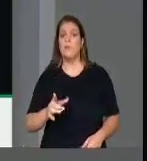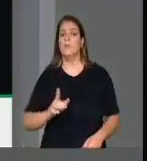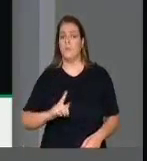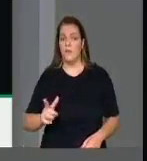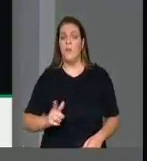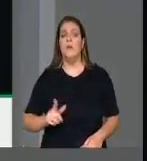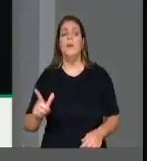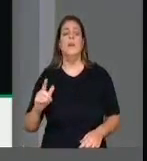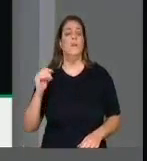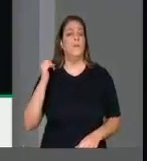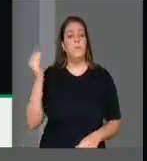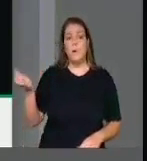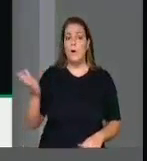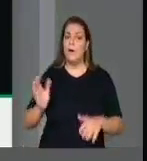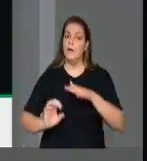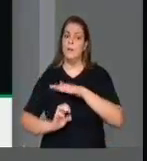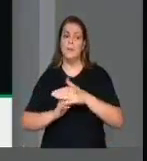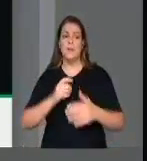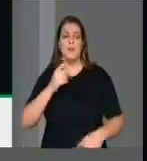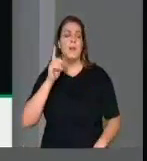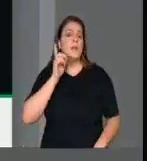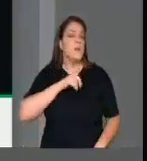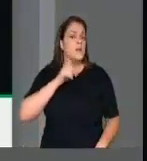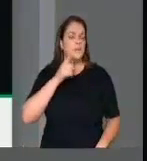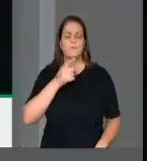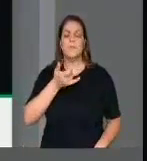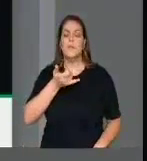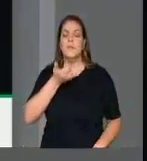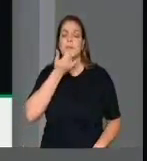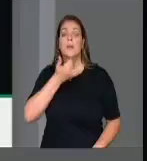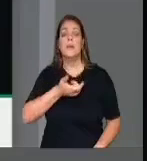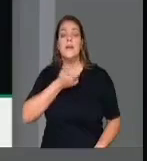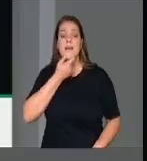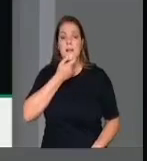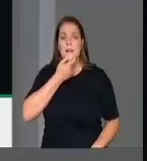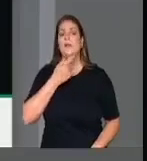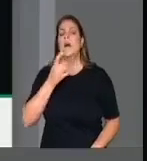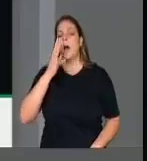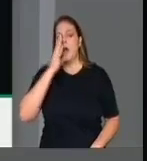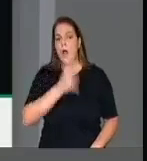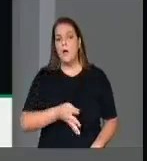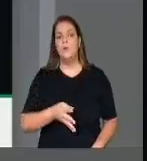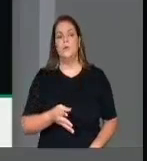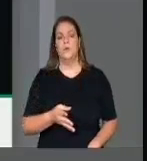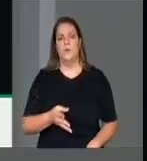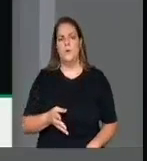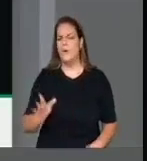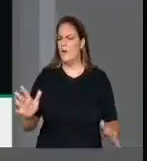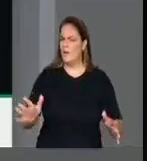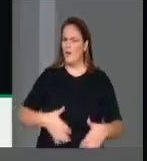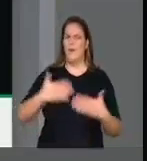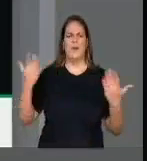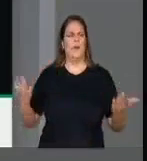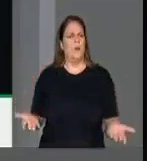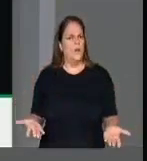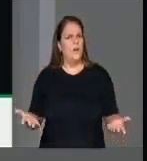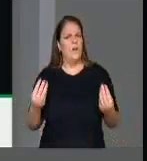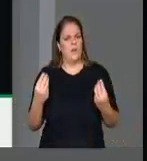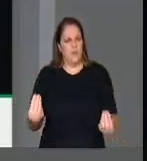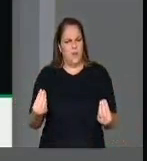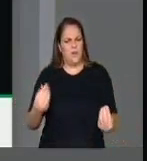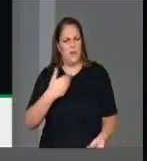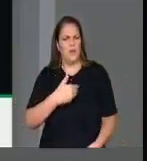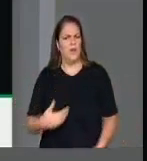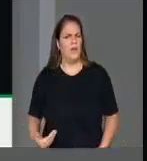imprensa estrangeira, inglesa, que denunciou tal fato dessa articulação. É um descalabro desse governo, além de ataque